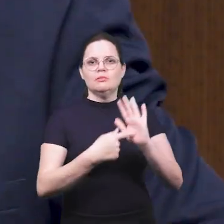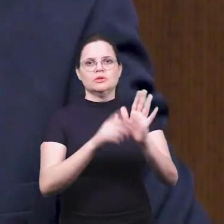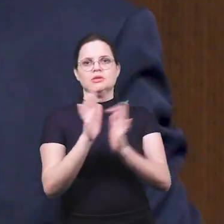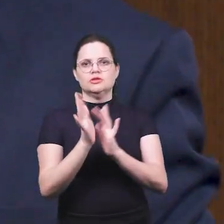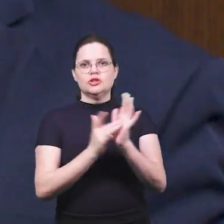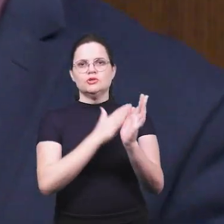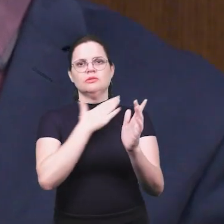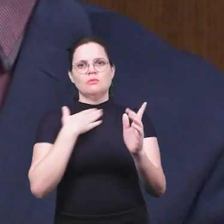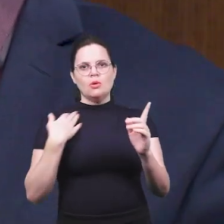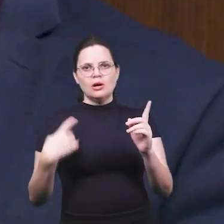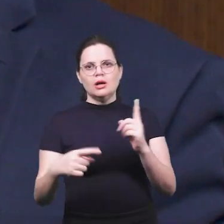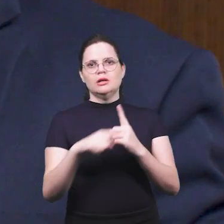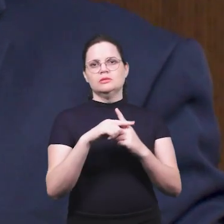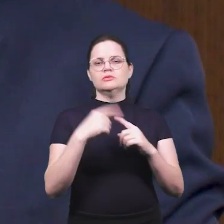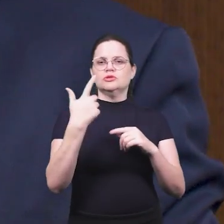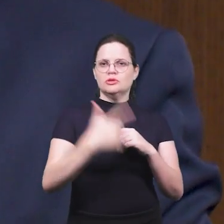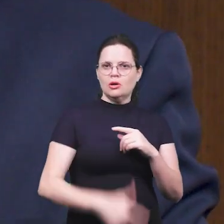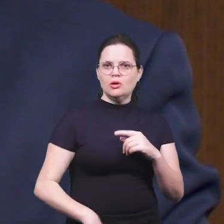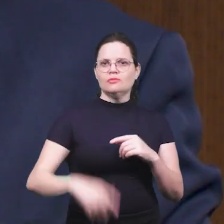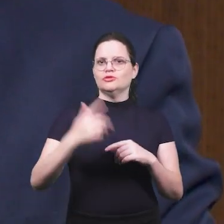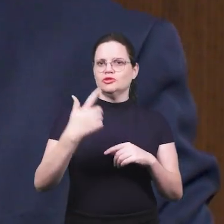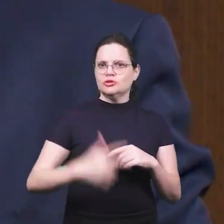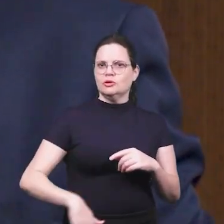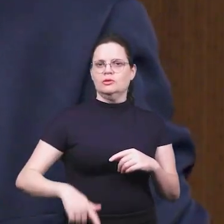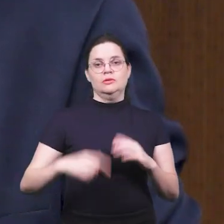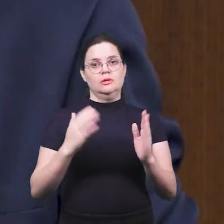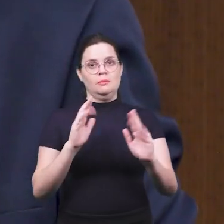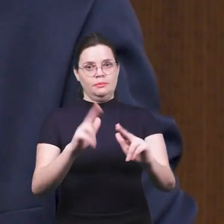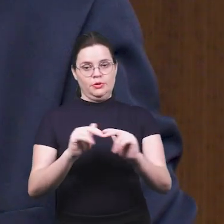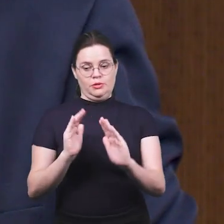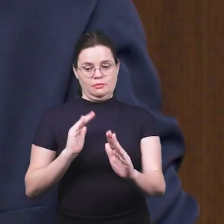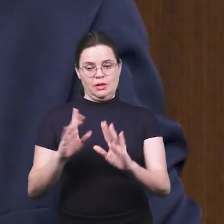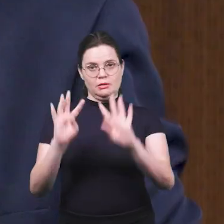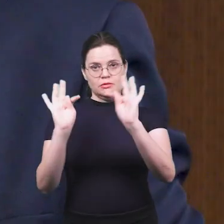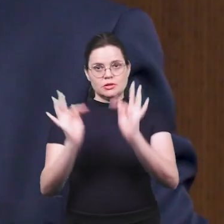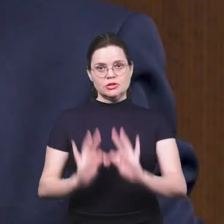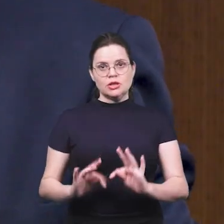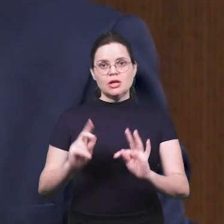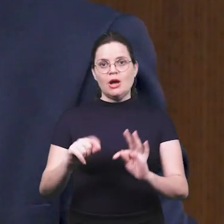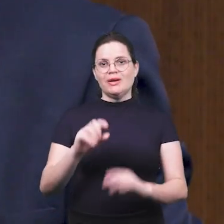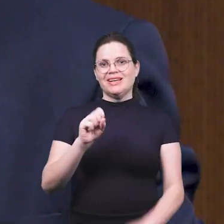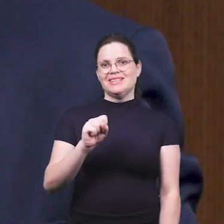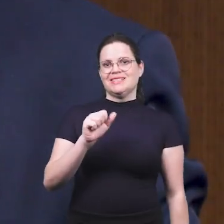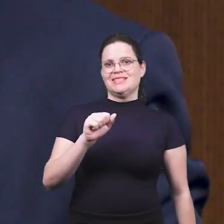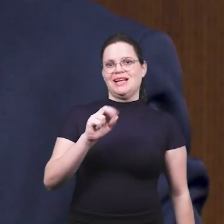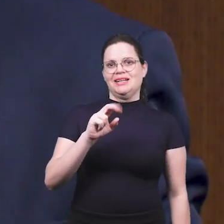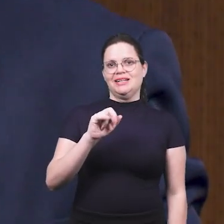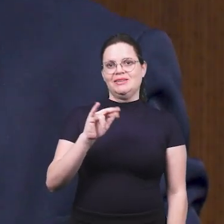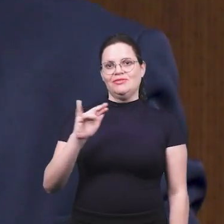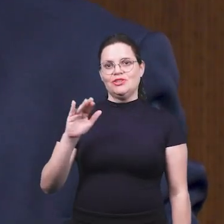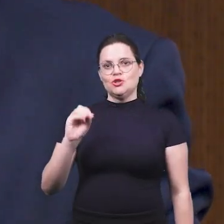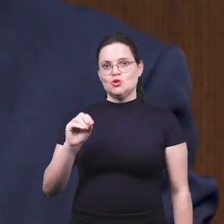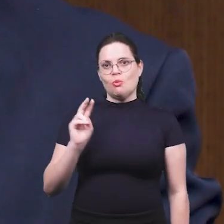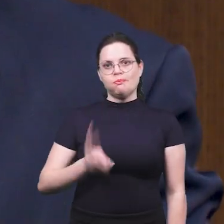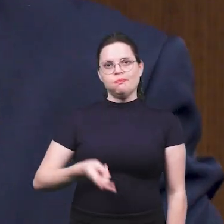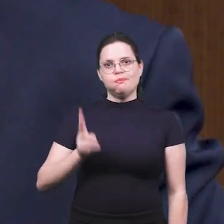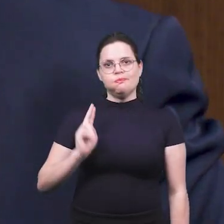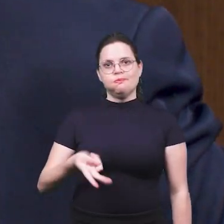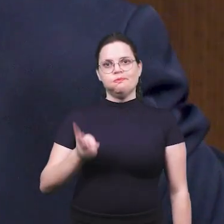Então por isso que o período de Tiatira é o sacrifício contínuo. Por causa